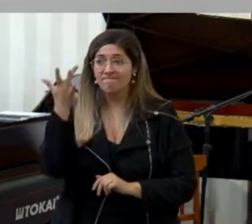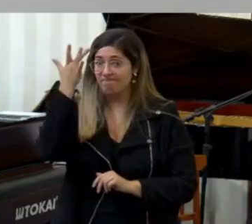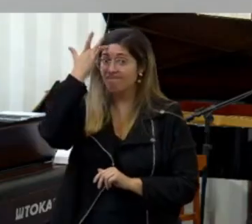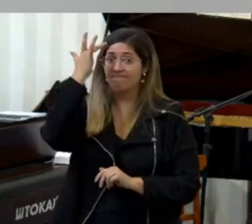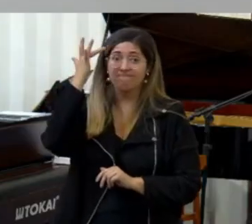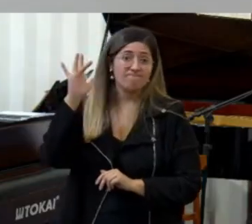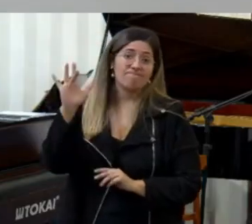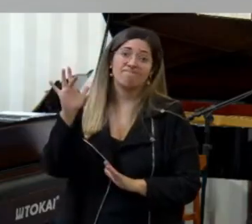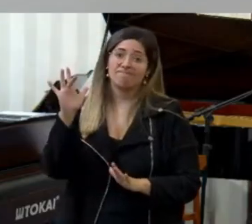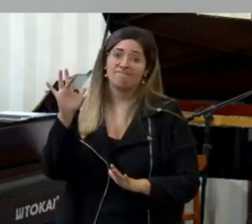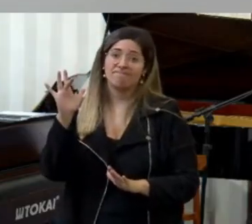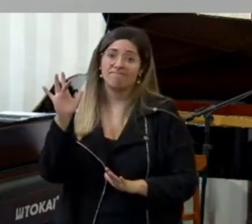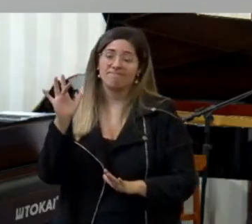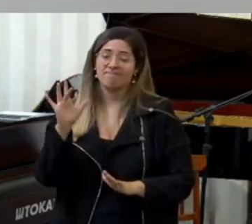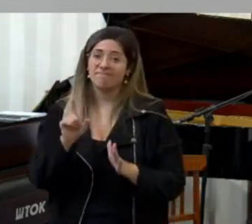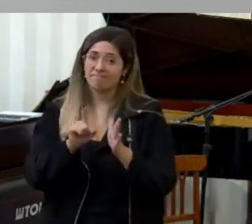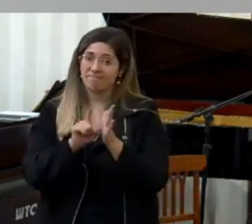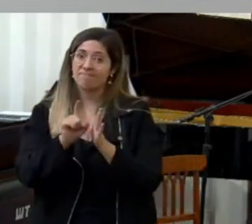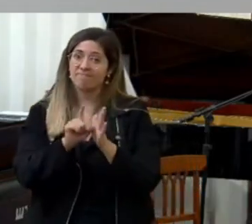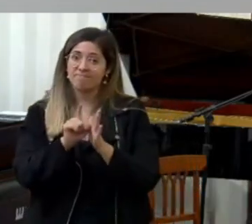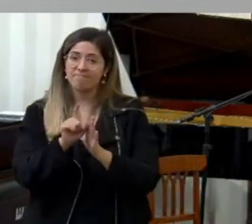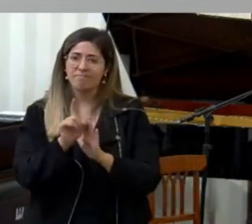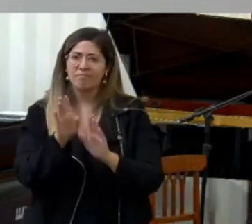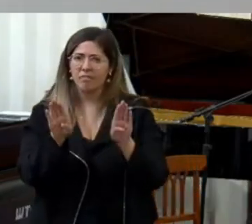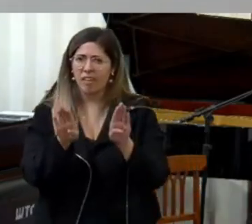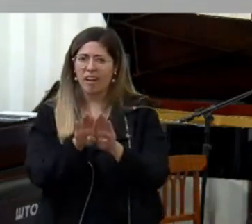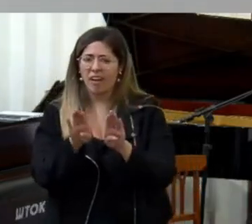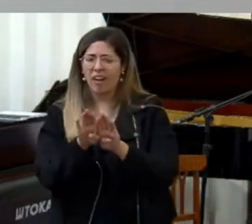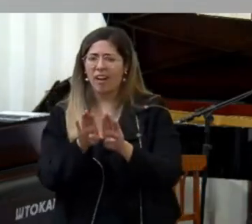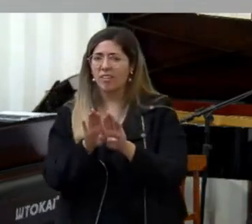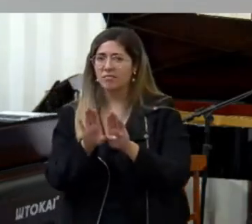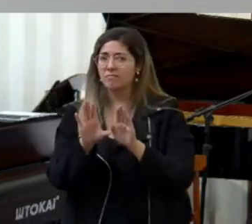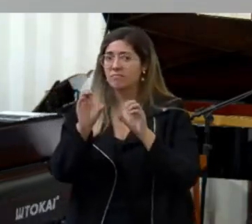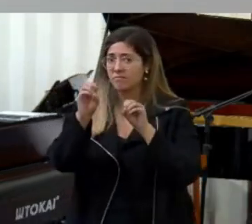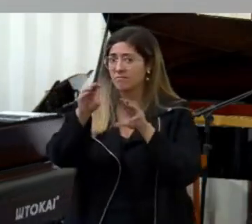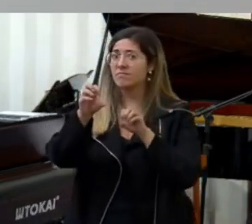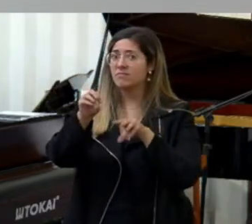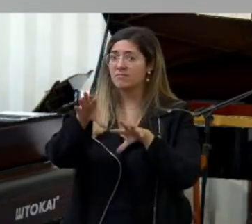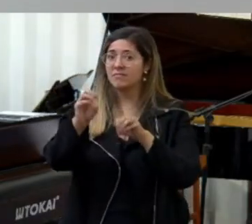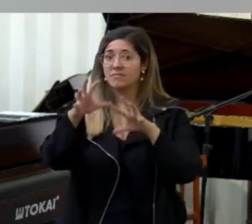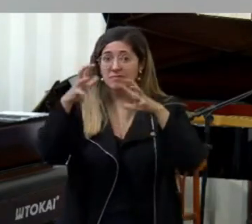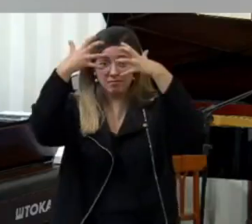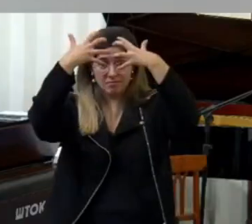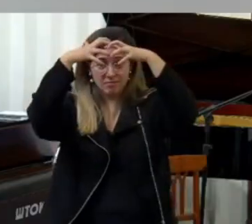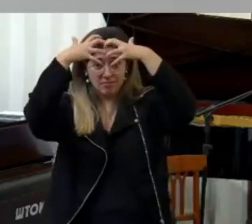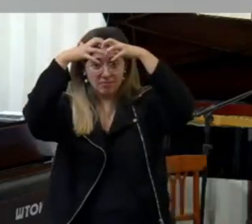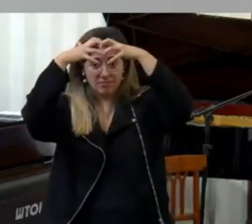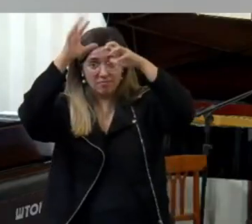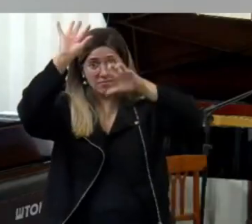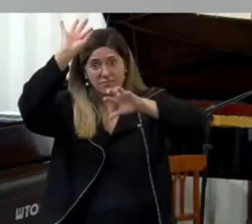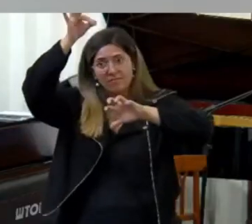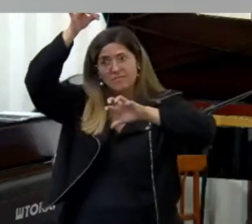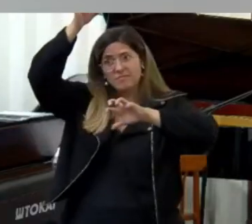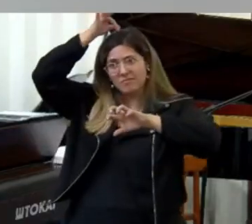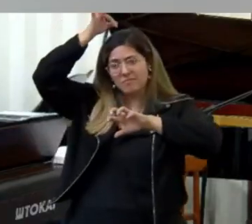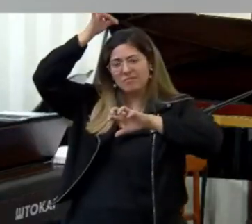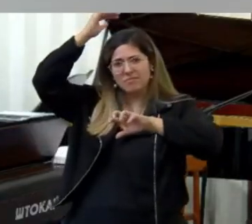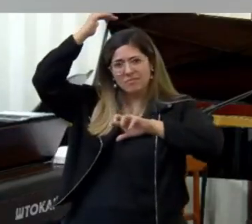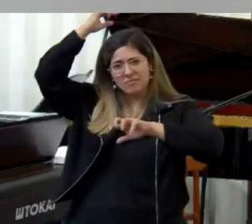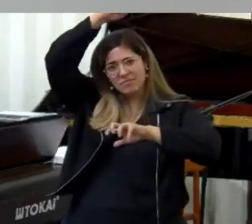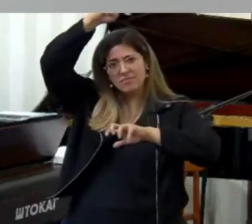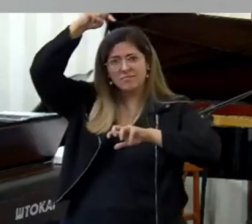nos consola e também nos orienta. E também abre o nosso entendimento pelo Espírito Santo. Claro,